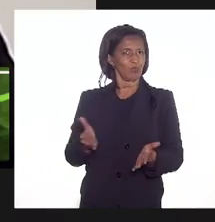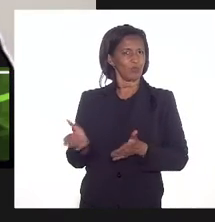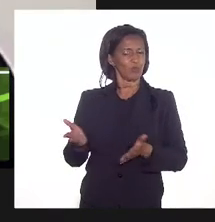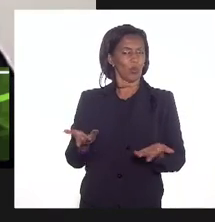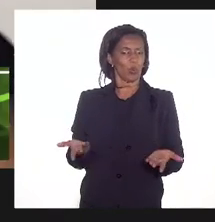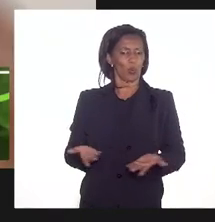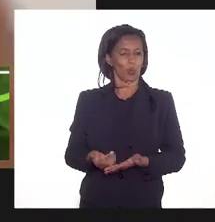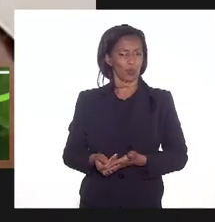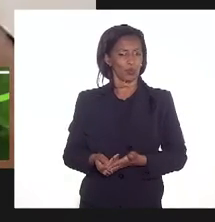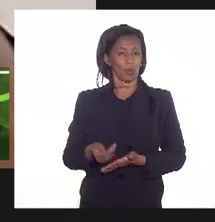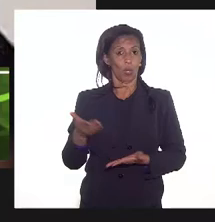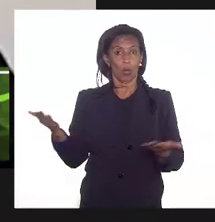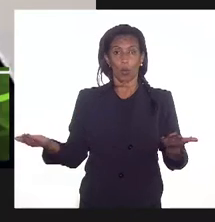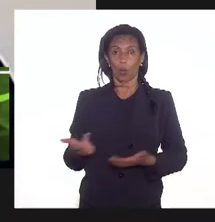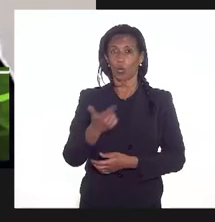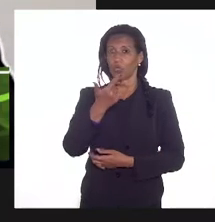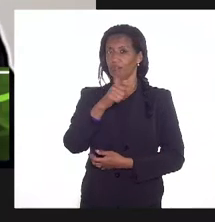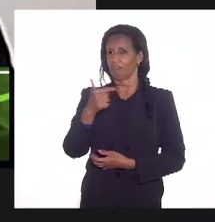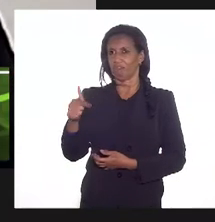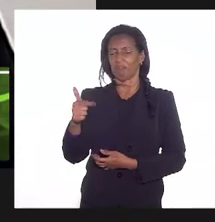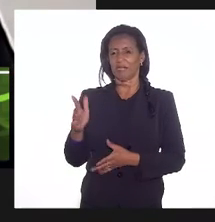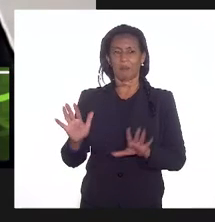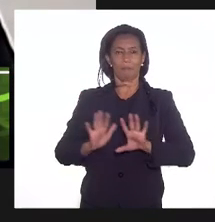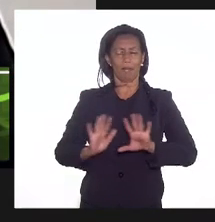hoje você não tem mais um disco físico